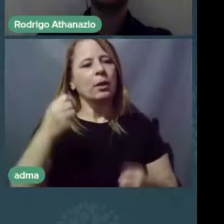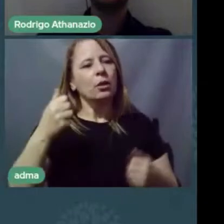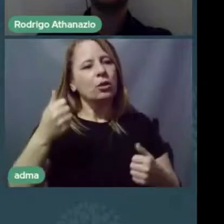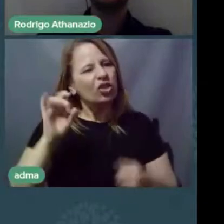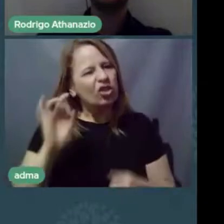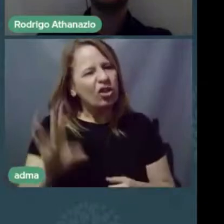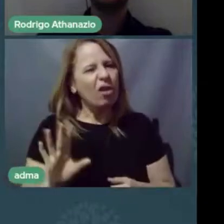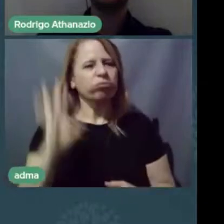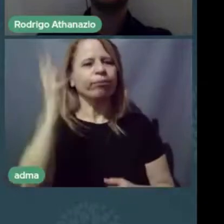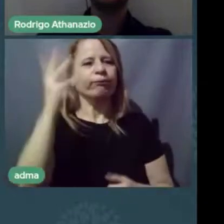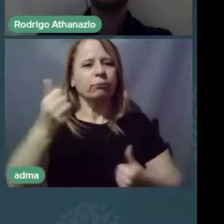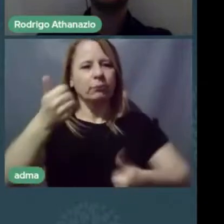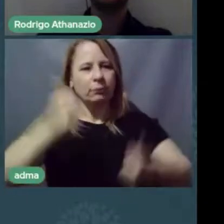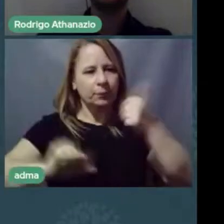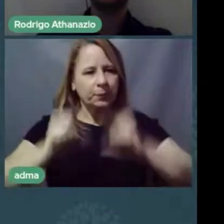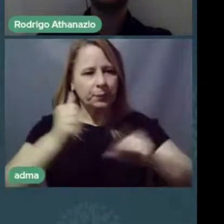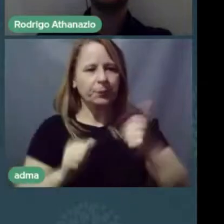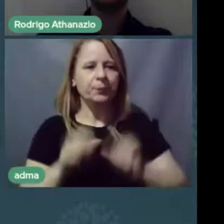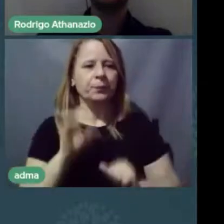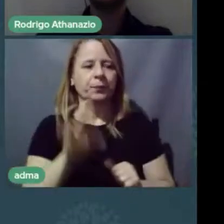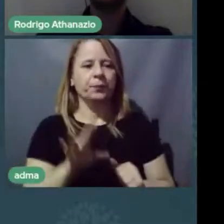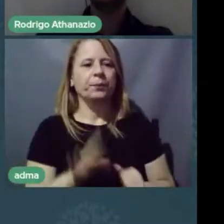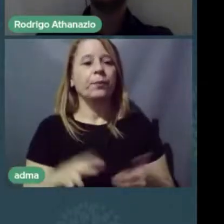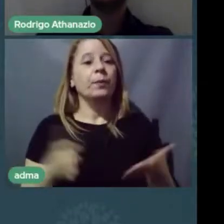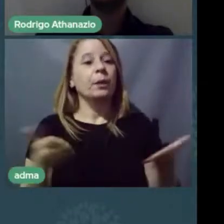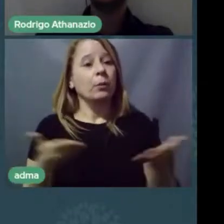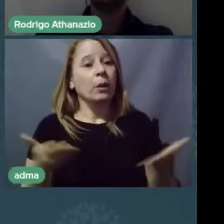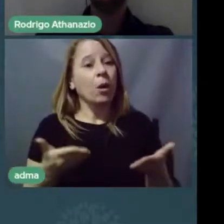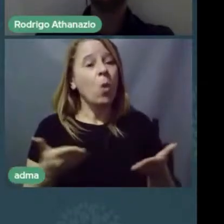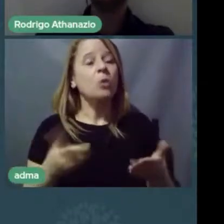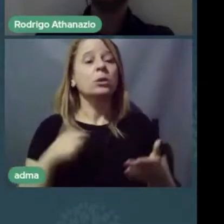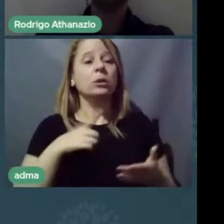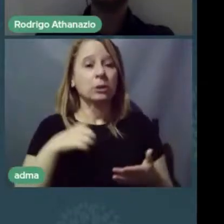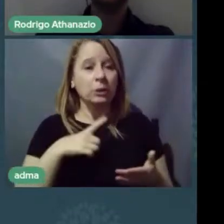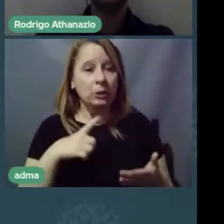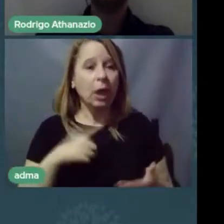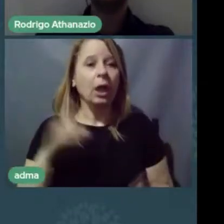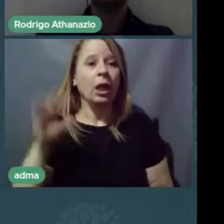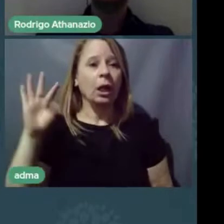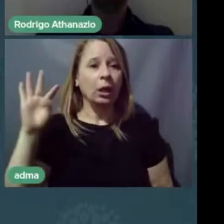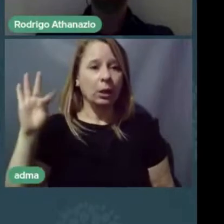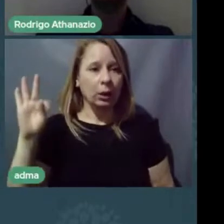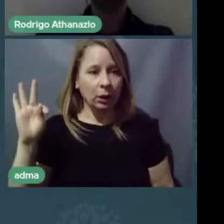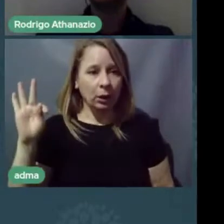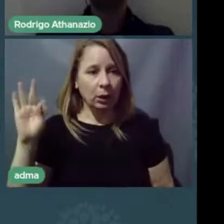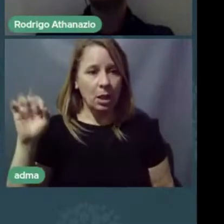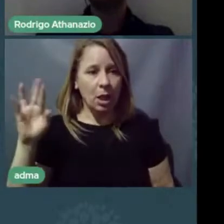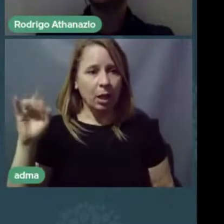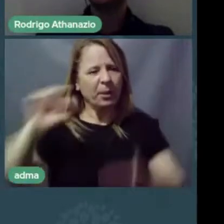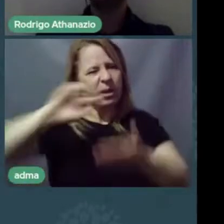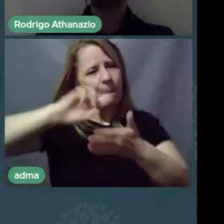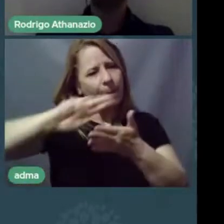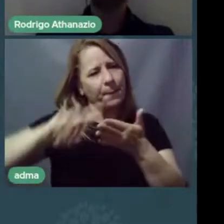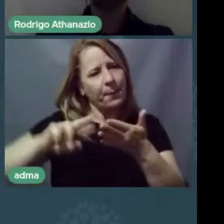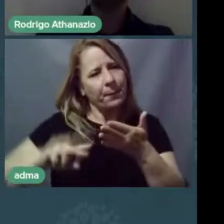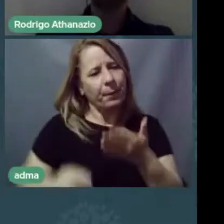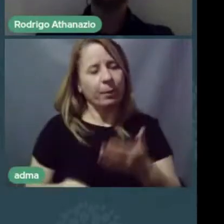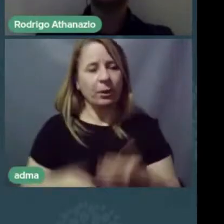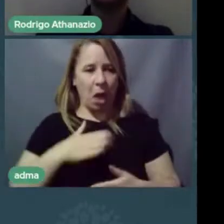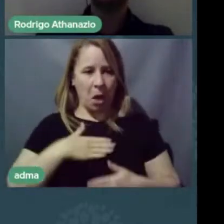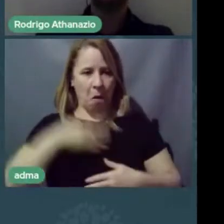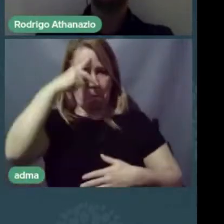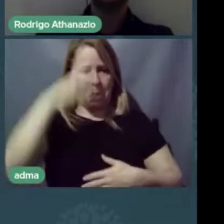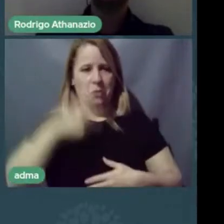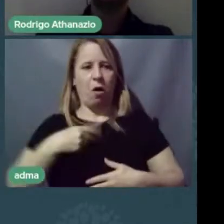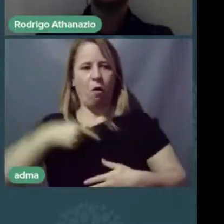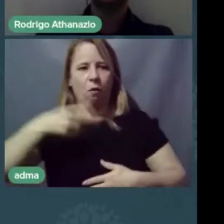mais seguro e eficaz. E que hoje em dia a gente tem esse grande arsenal terapêutico para o controle de asma, então não se automedique, né? Procure